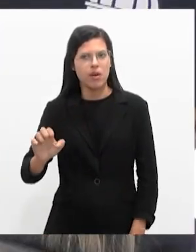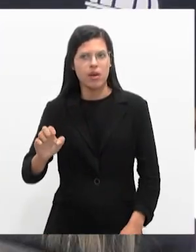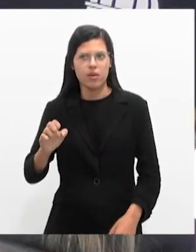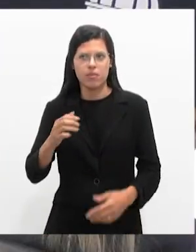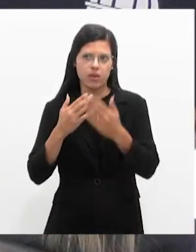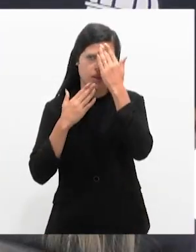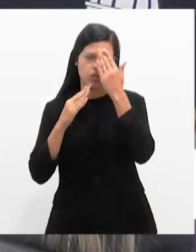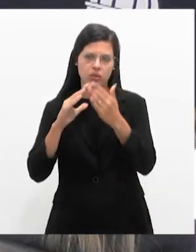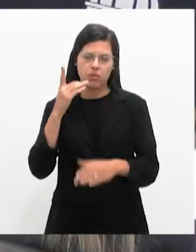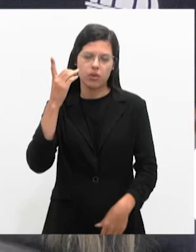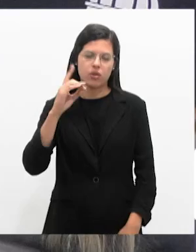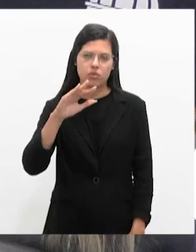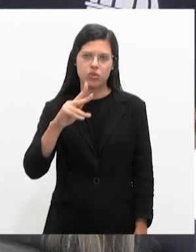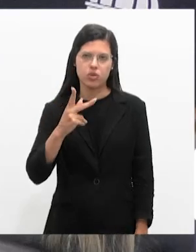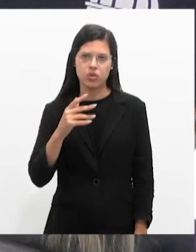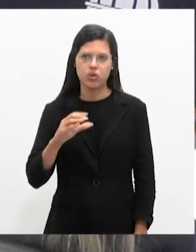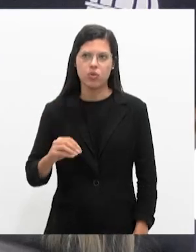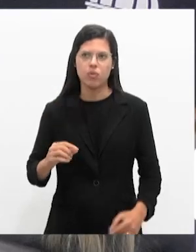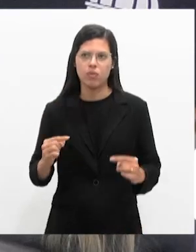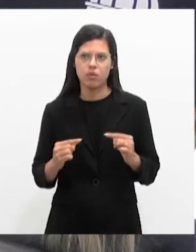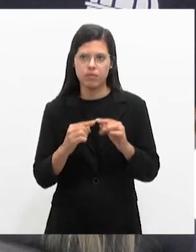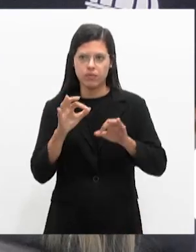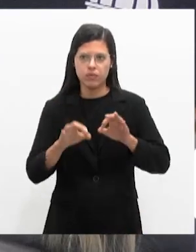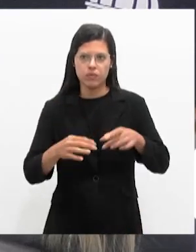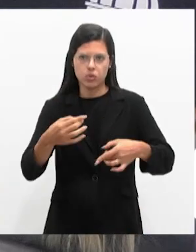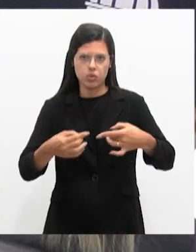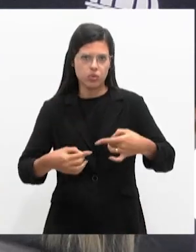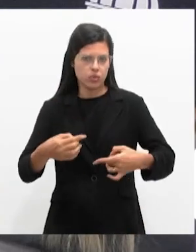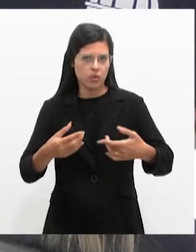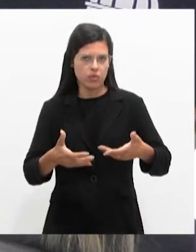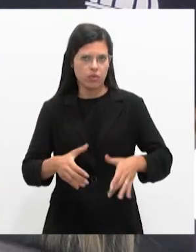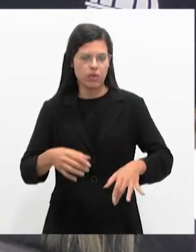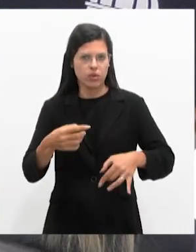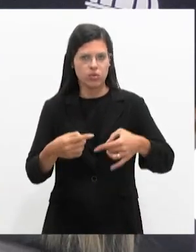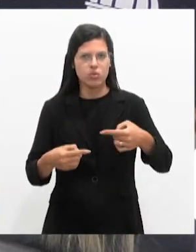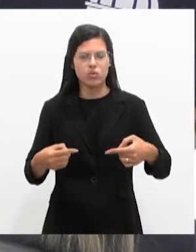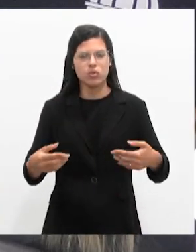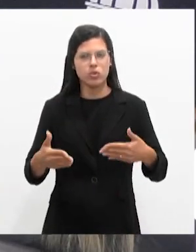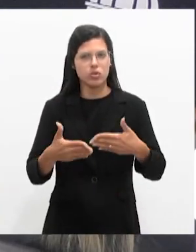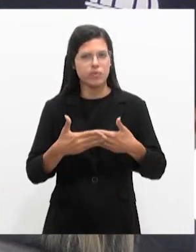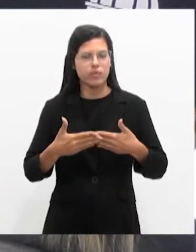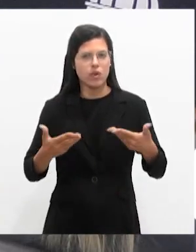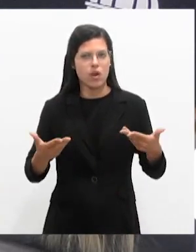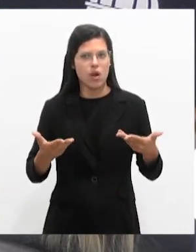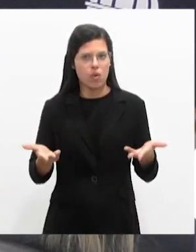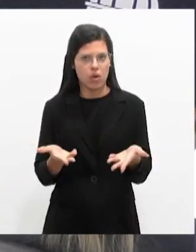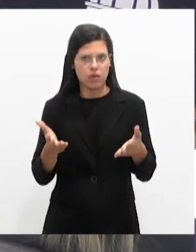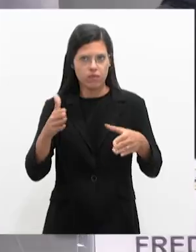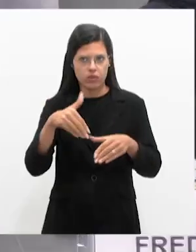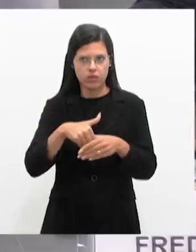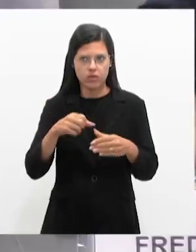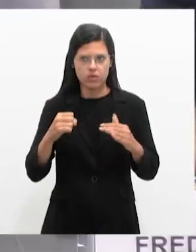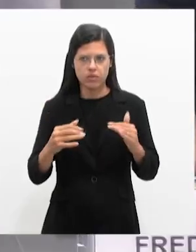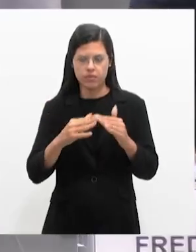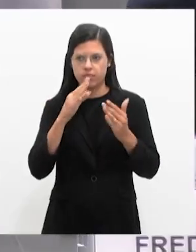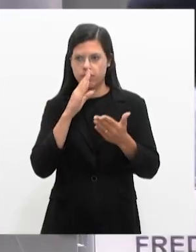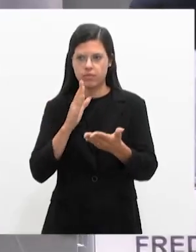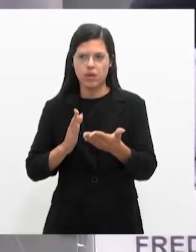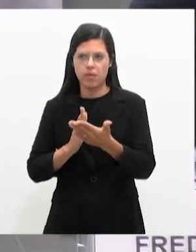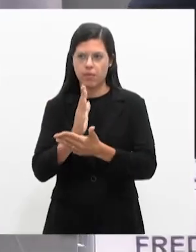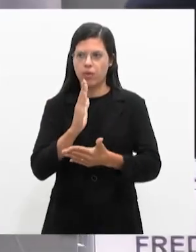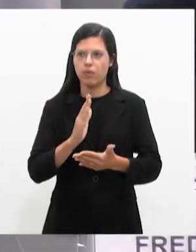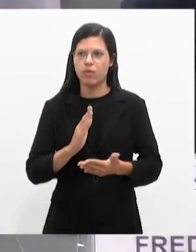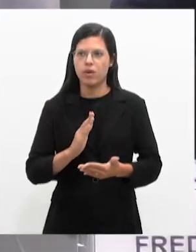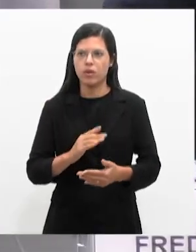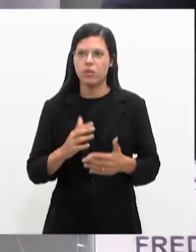juridicidade. Em discussão. Não havendo quem queira discutir, encerrada a discussão, Em votação, os senhores que aprovam permaneçam como estão.